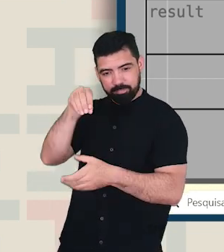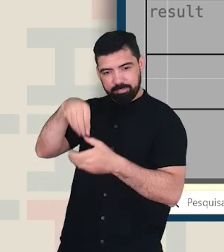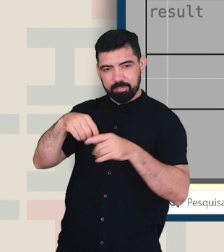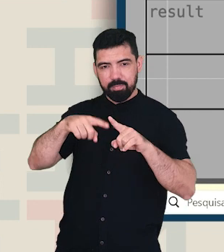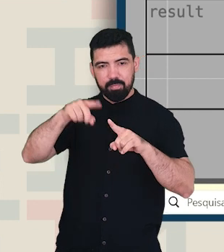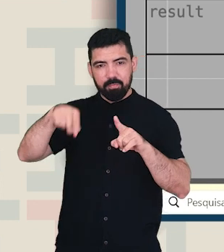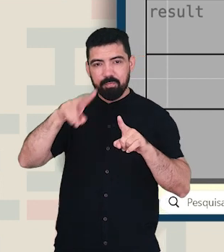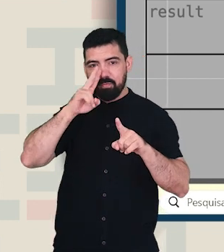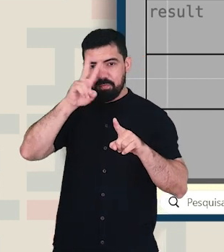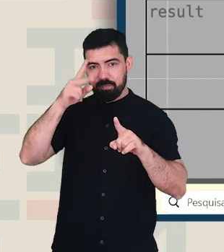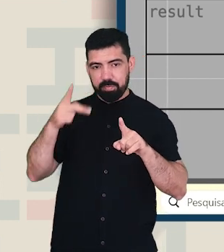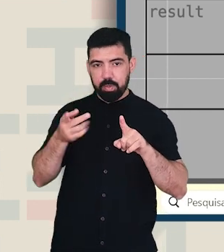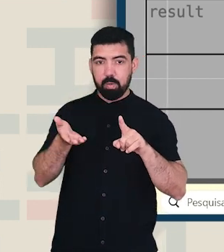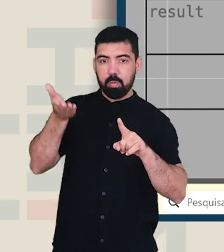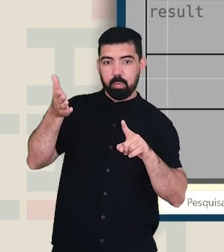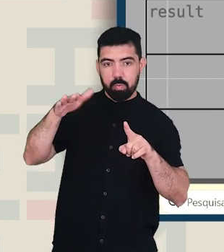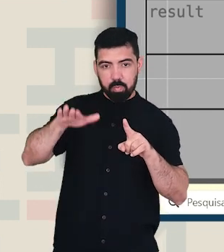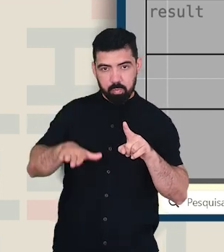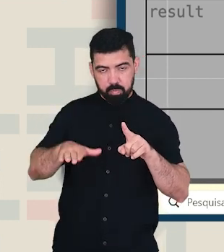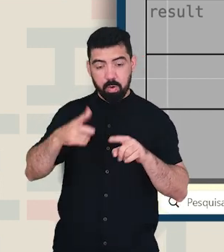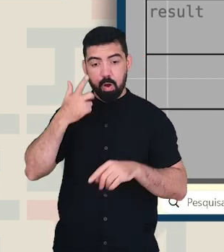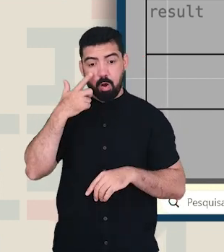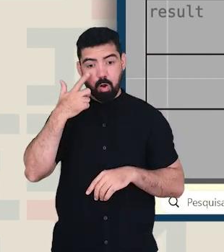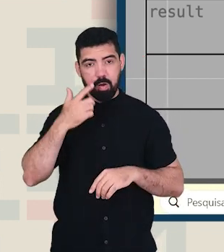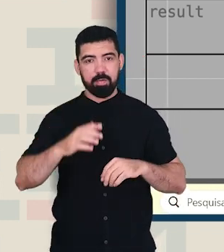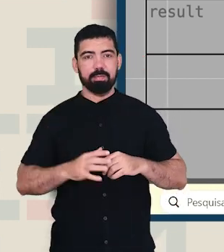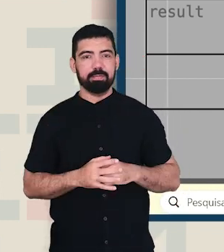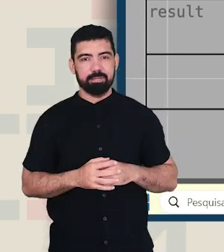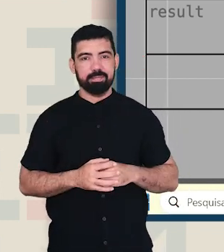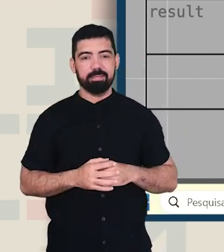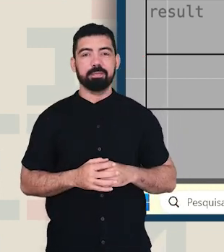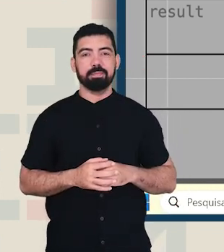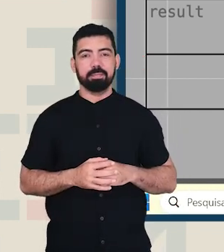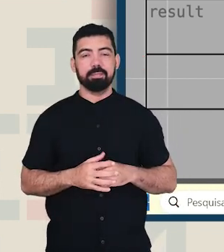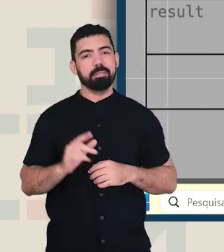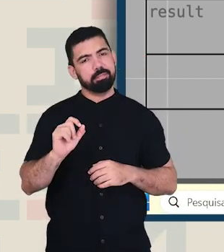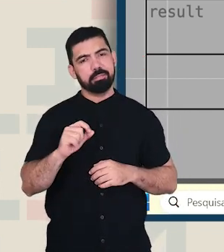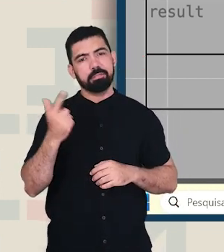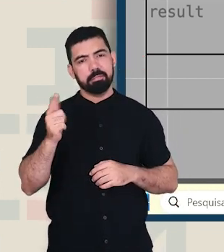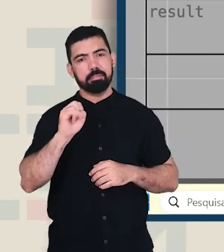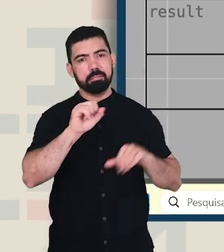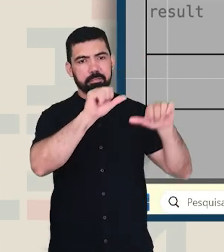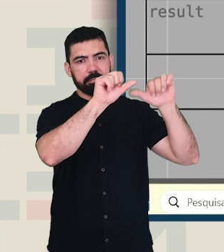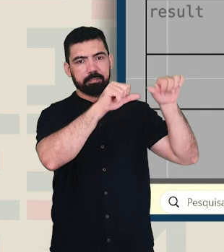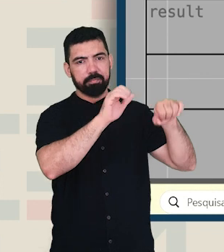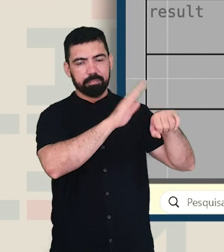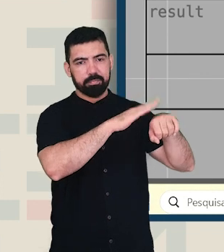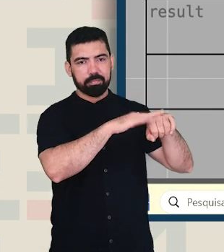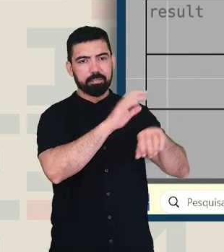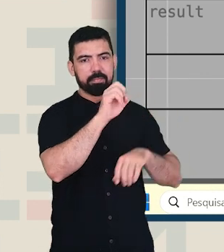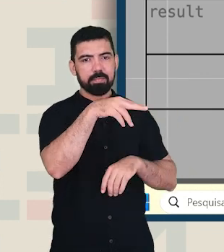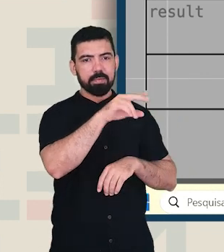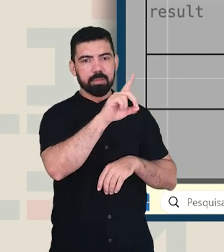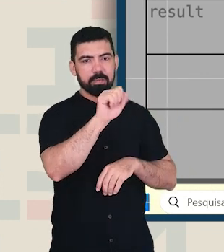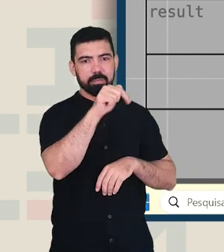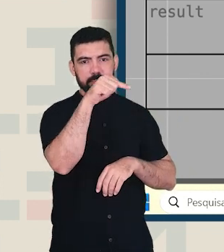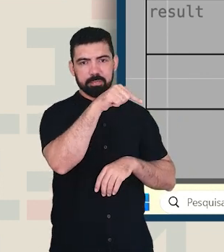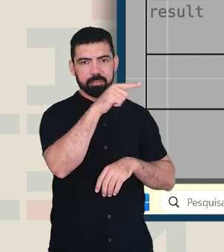a intensidade da modulação. Claro, quando eu mudo a onda que